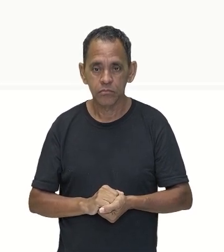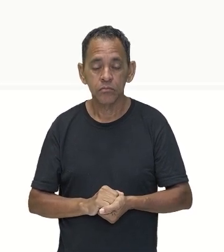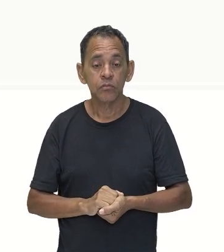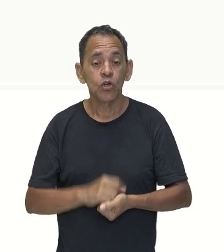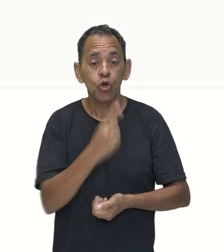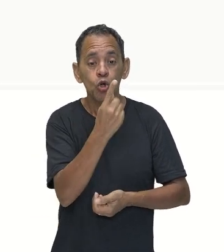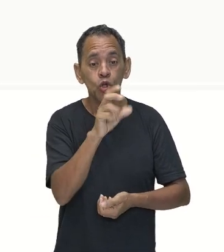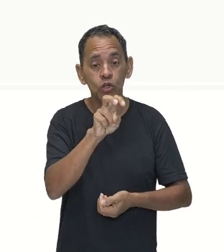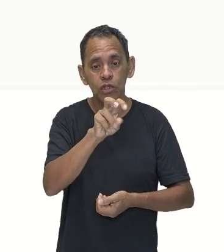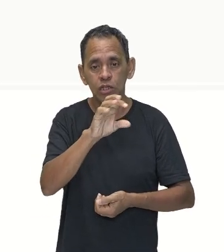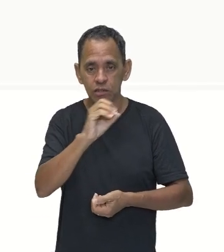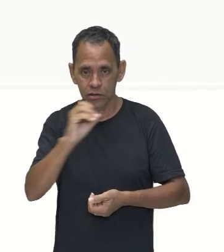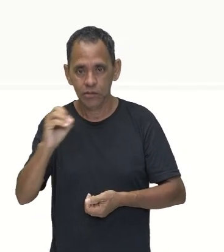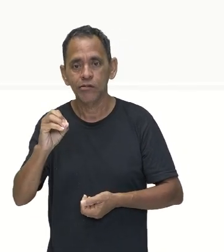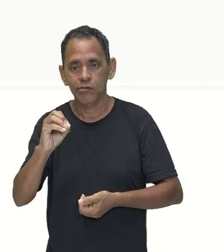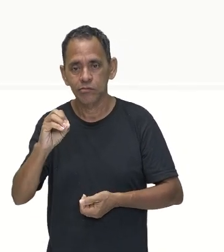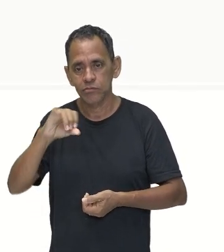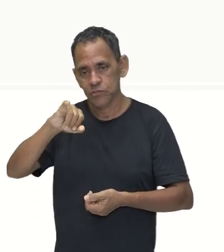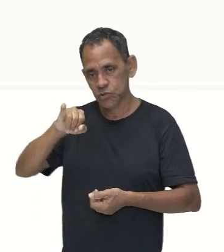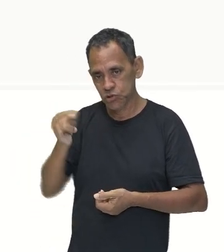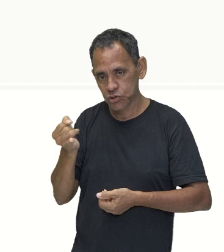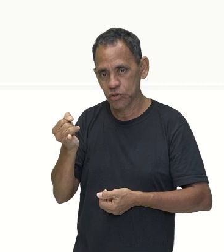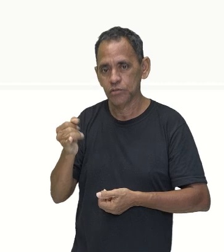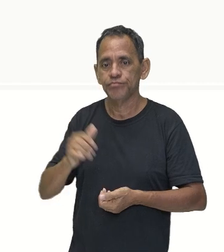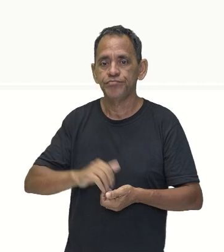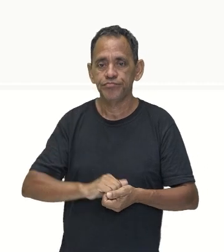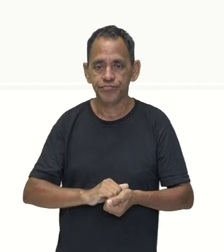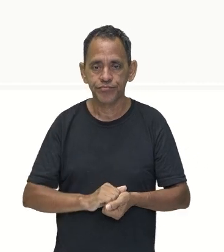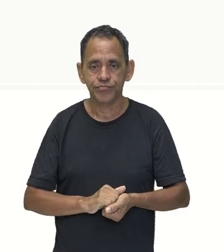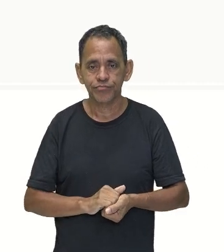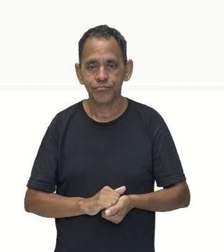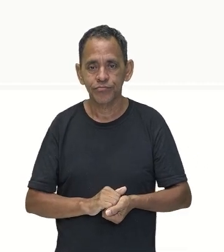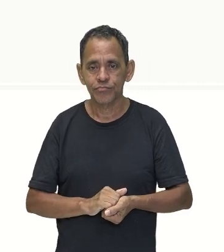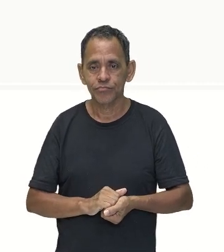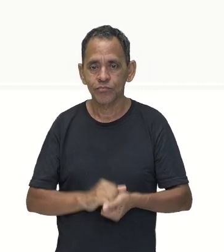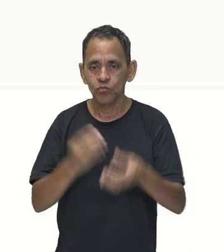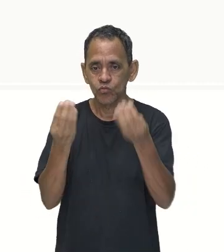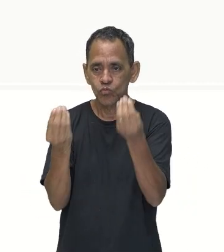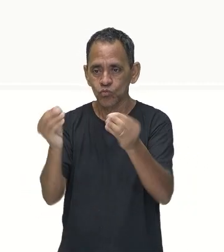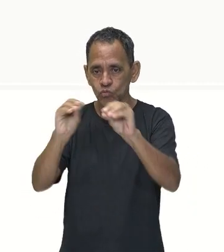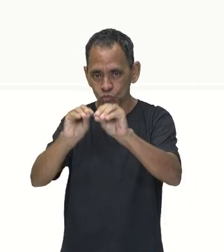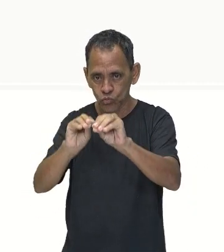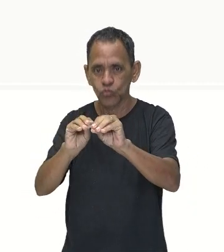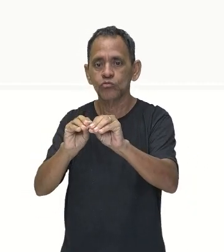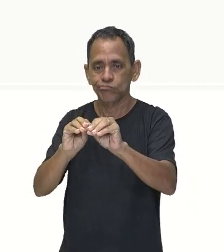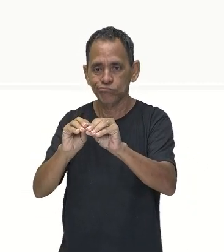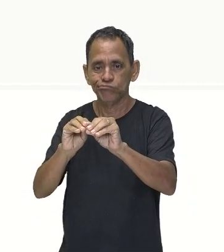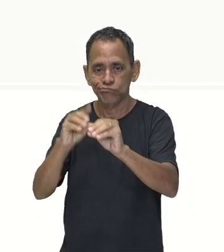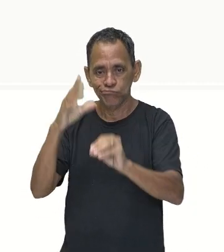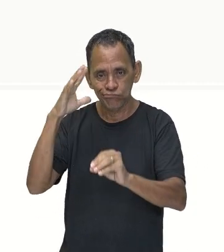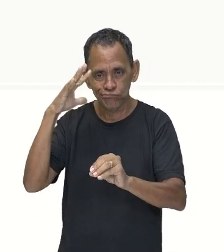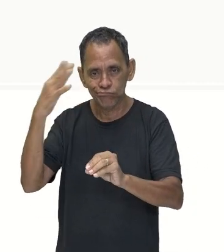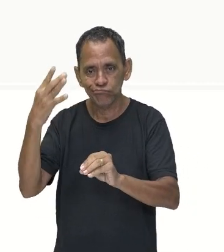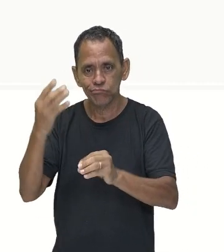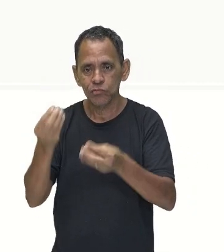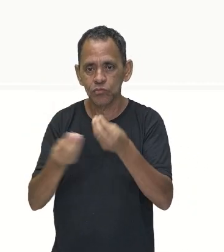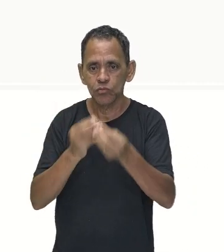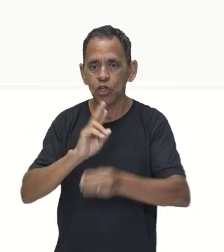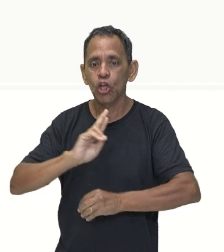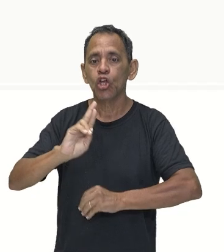é o joule. Então, nesse nosso exemplo número 1, o trabalho foi